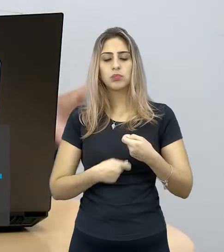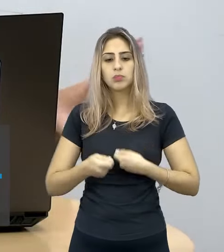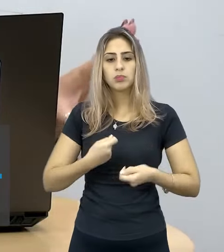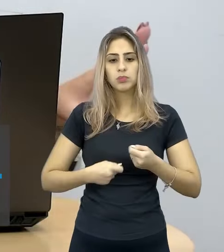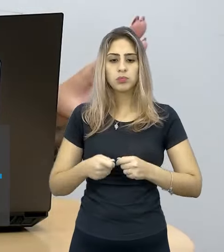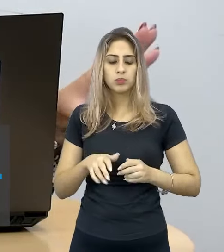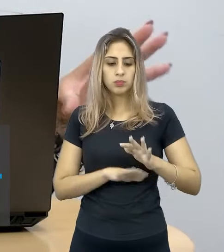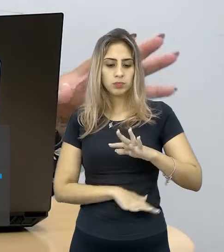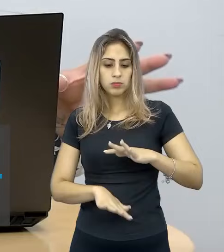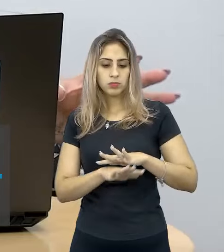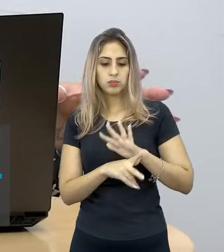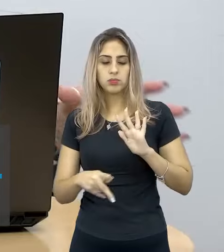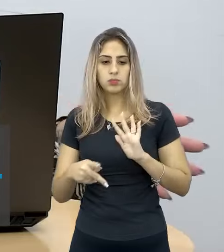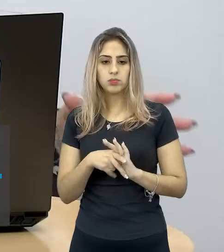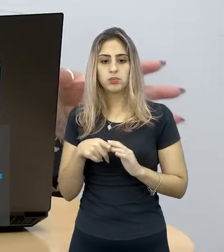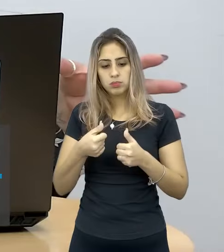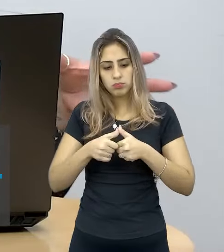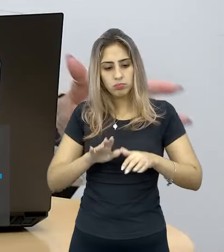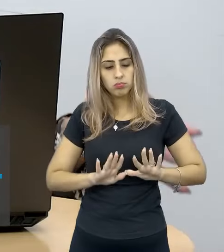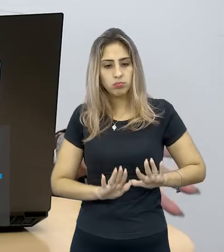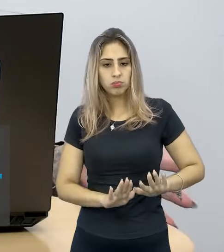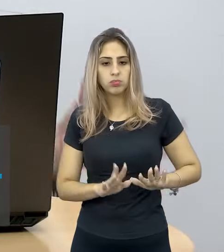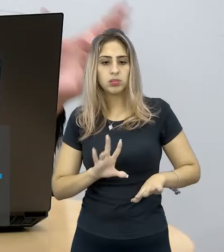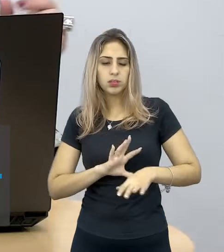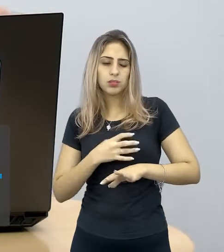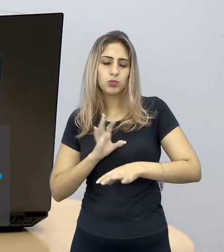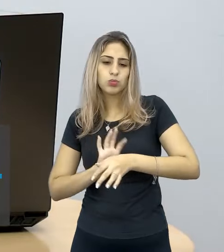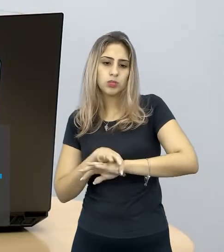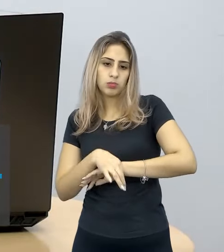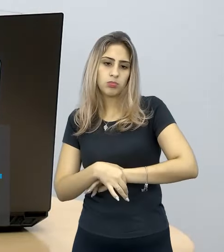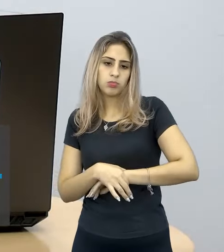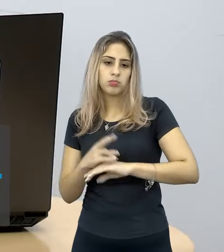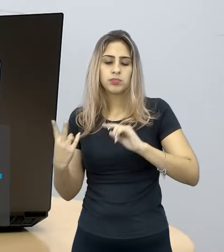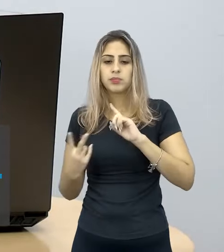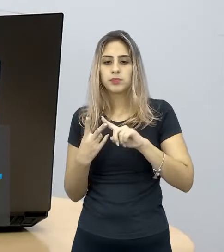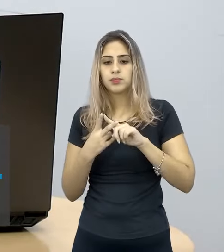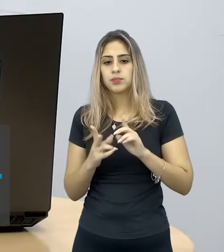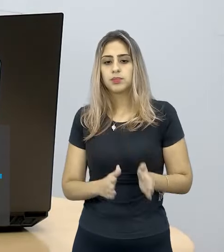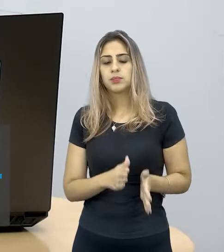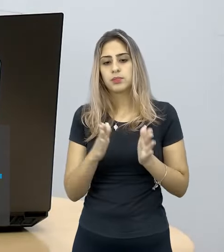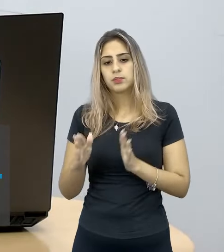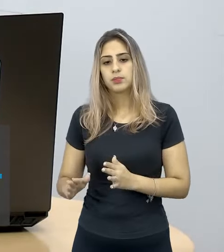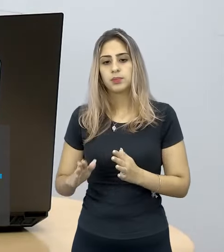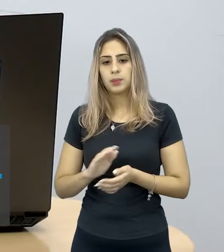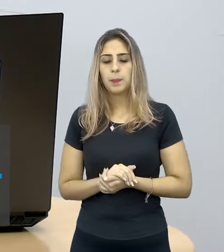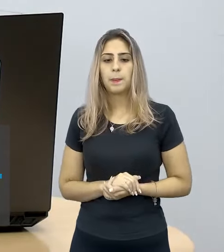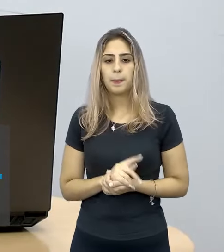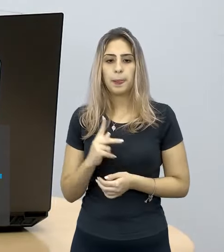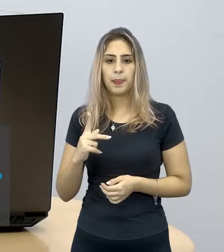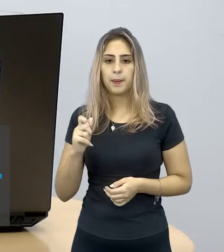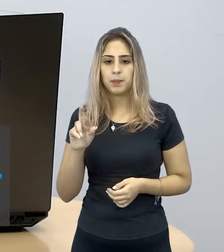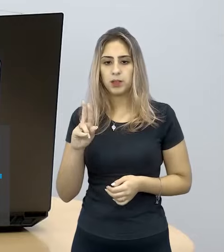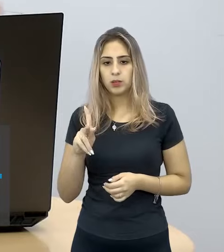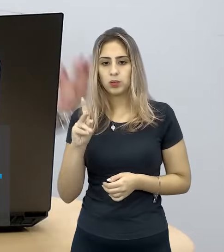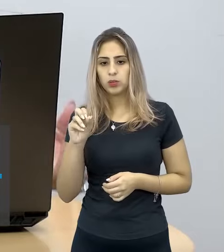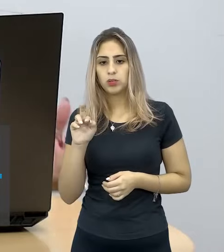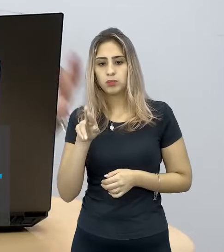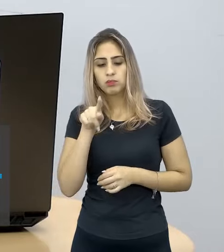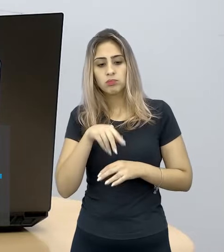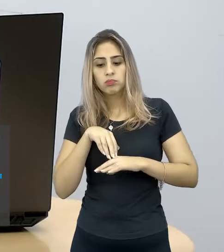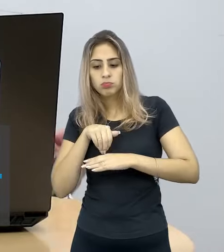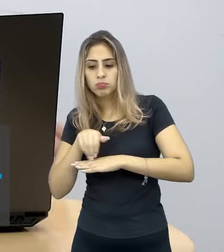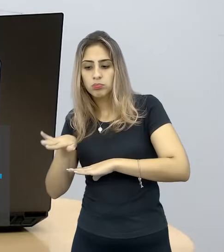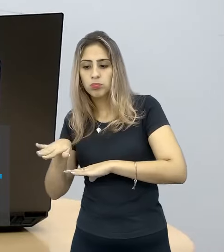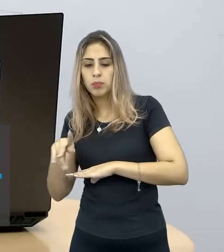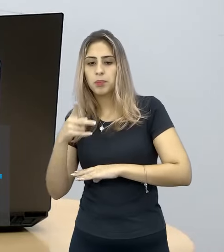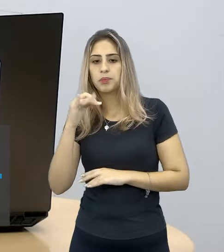no ambiente que ele está ali seguro. E no segundo momento, nesse vídeo ainda do parkour, ele vai para fora, vai